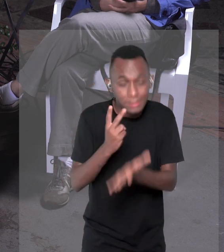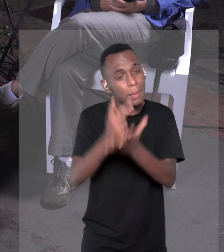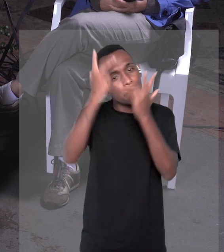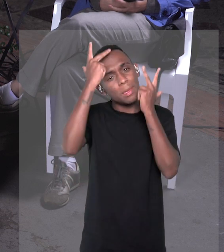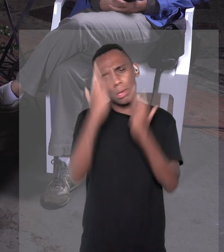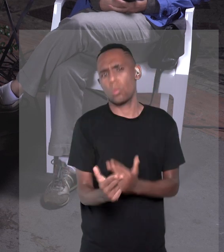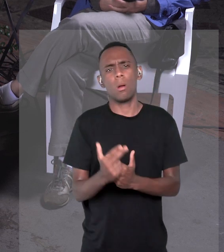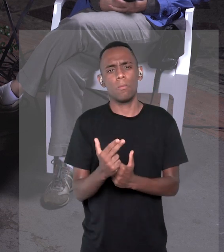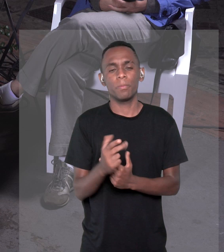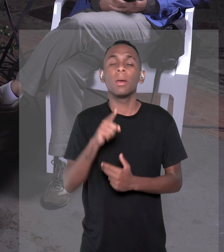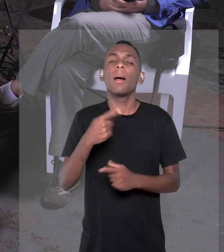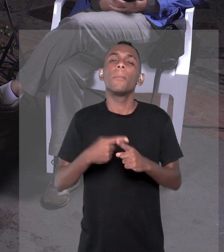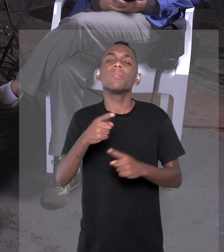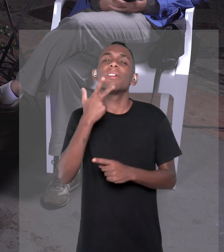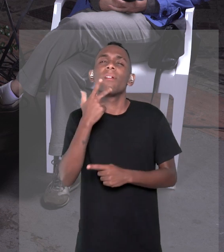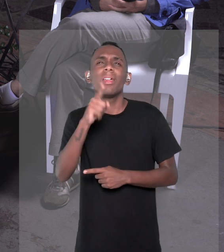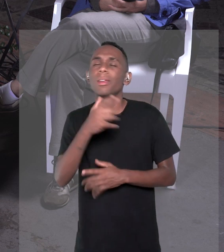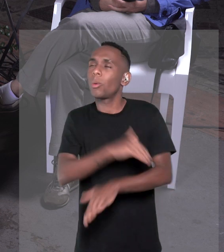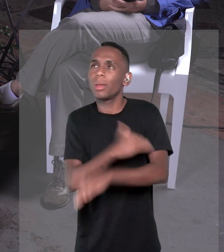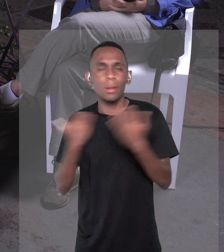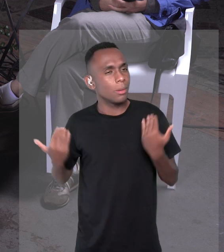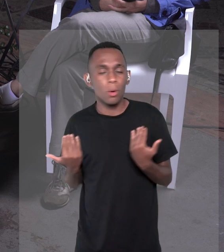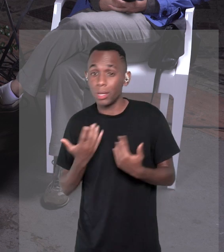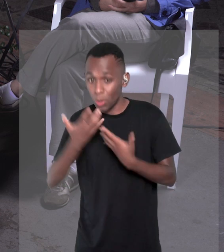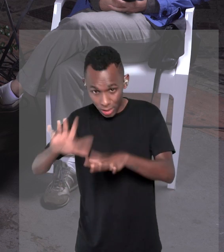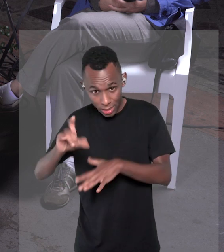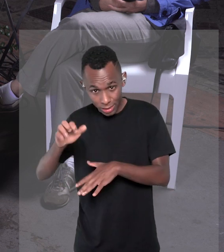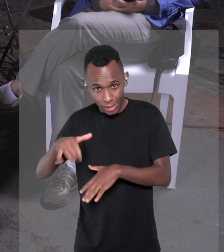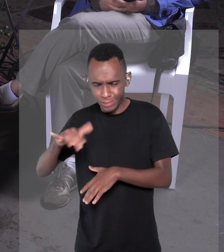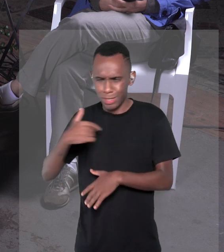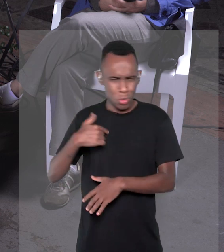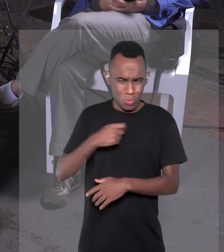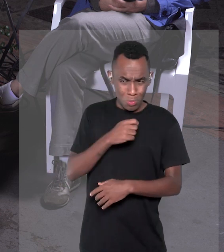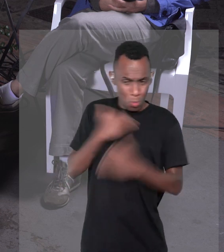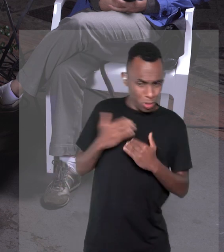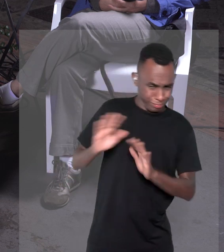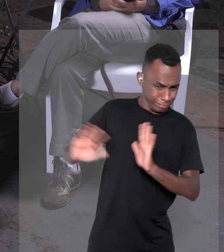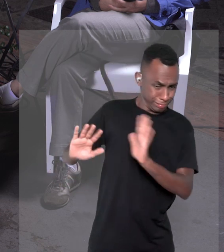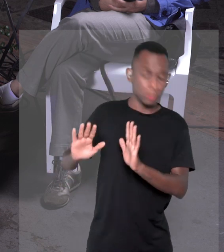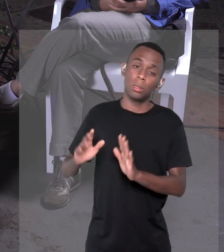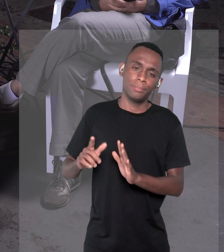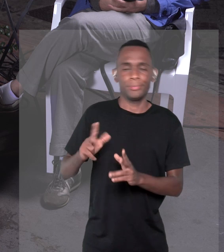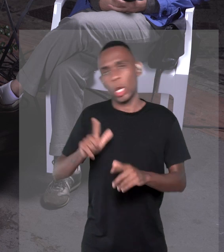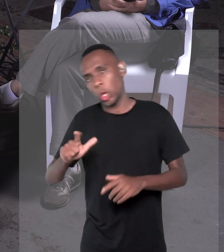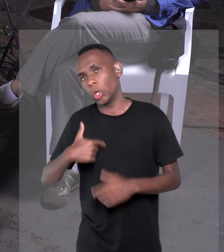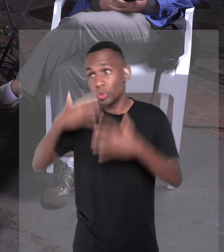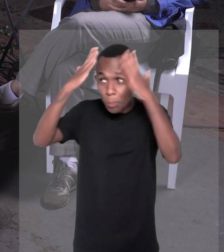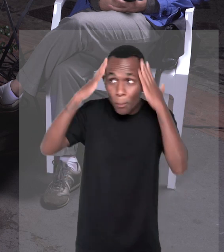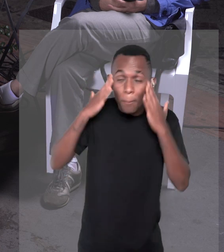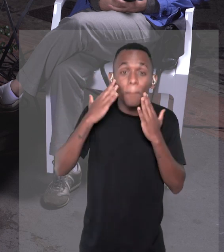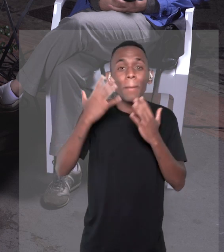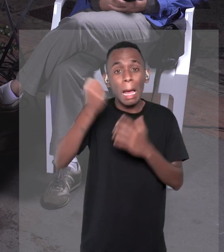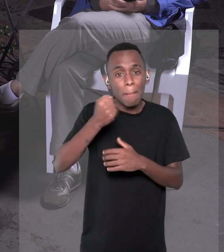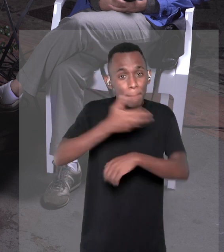amanhecer. Não é? Então, o Darcy hoje... Olha, se o Darcy estivesse aqui... Eu não